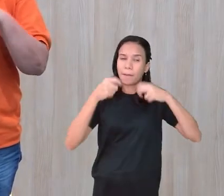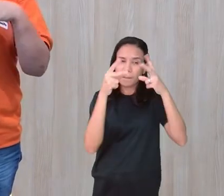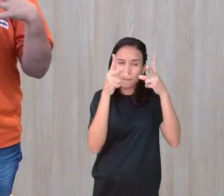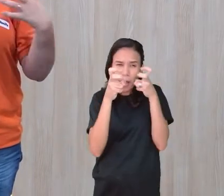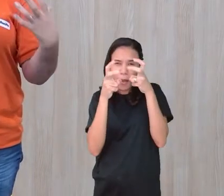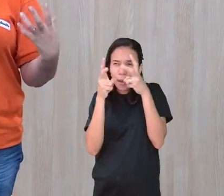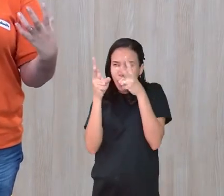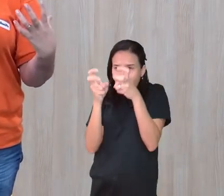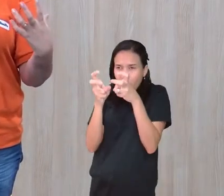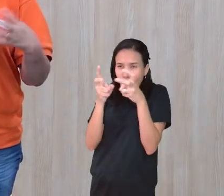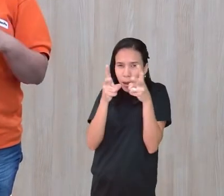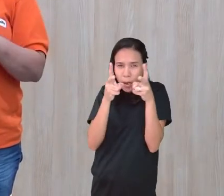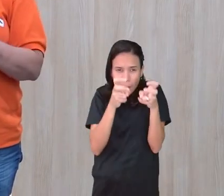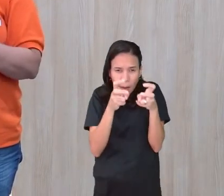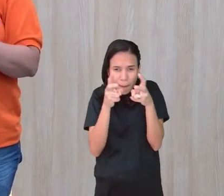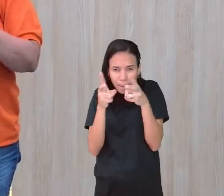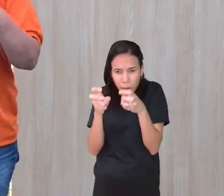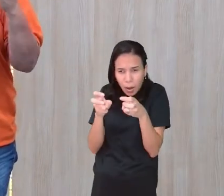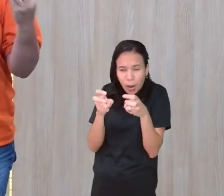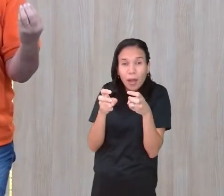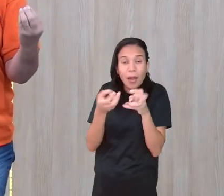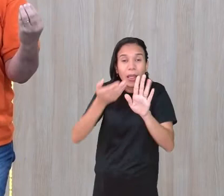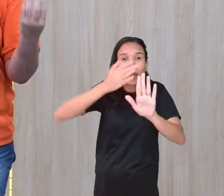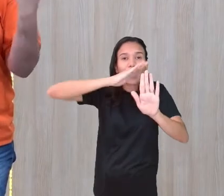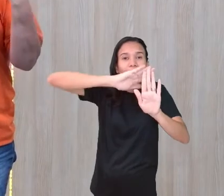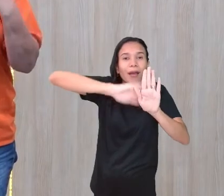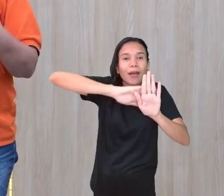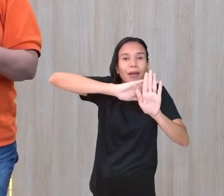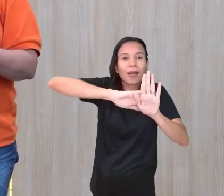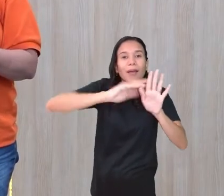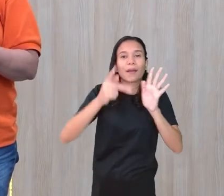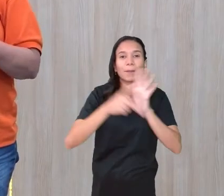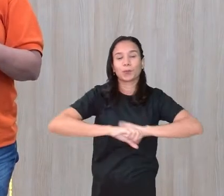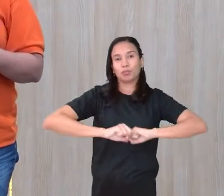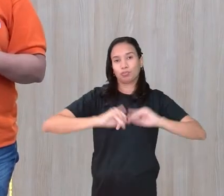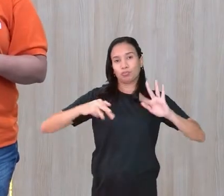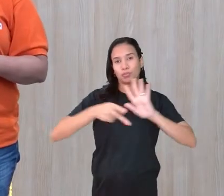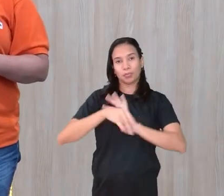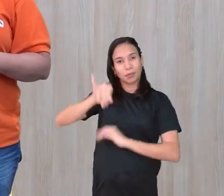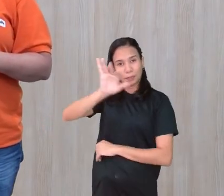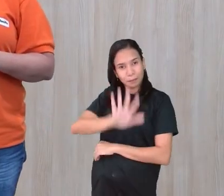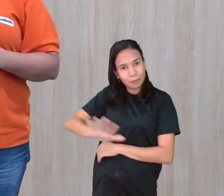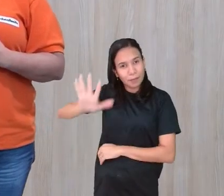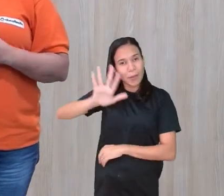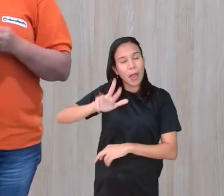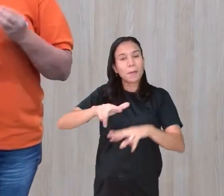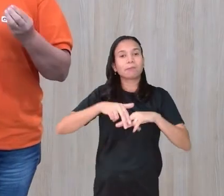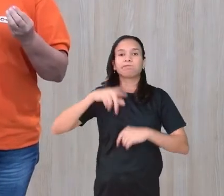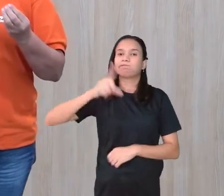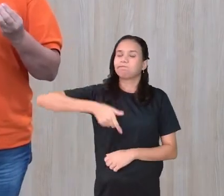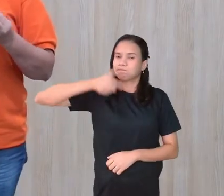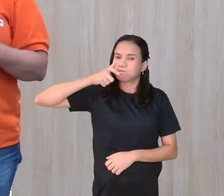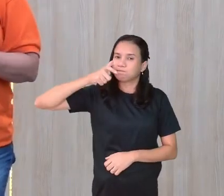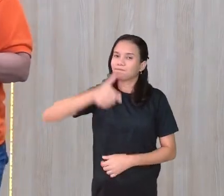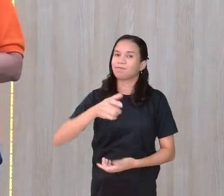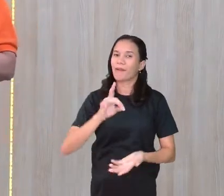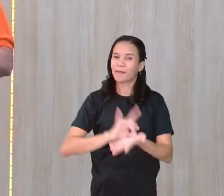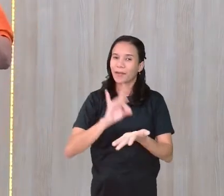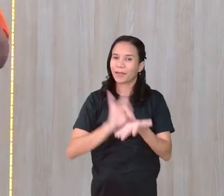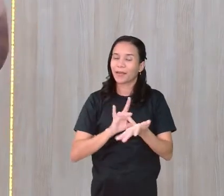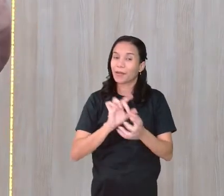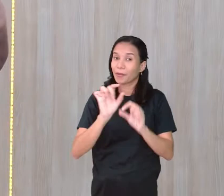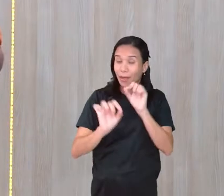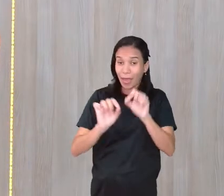nas entrelinhas, o que está implícito ou explícito numa imagem. E aí é interessante porque